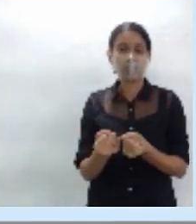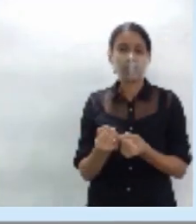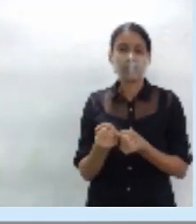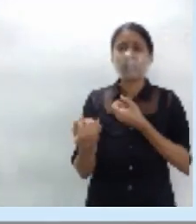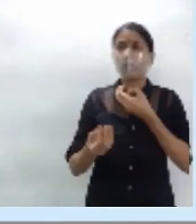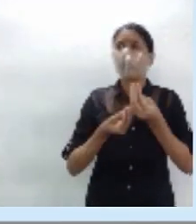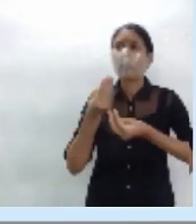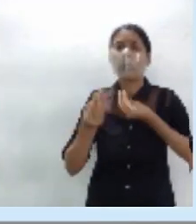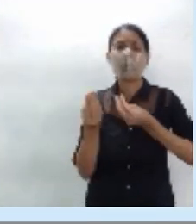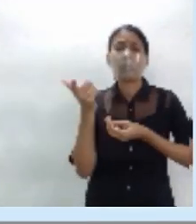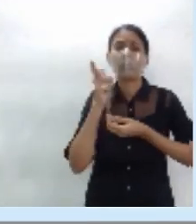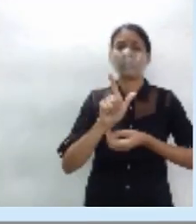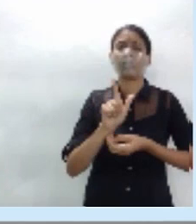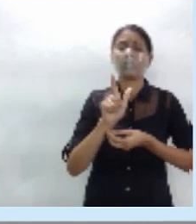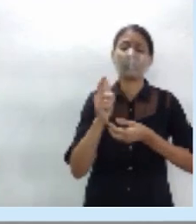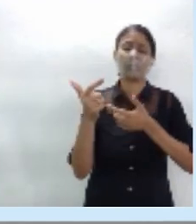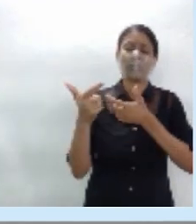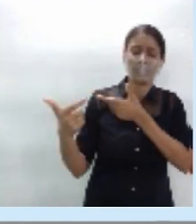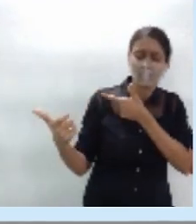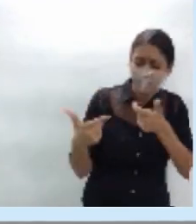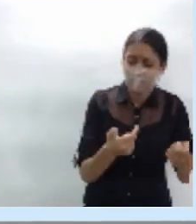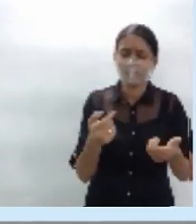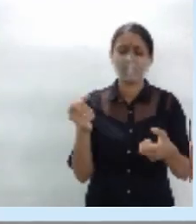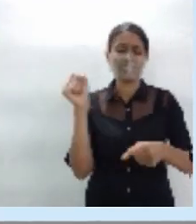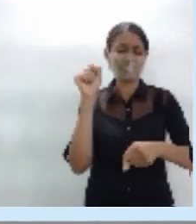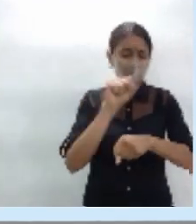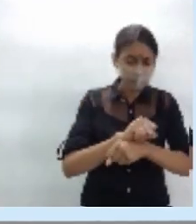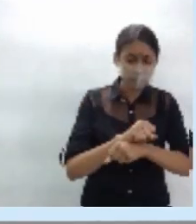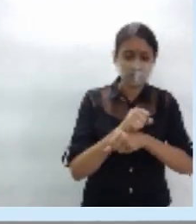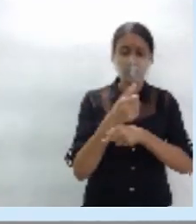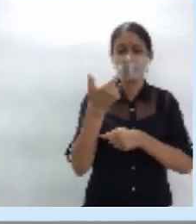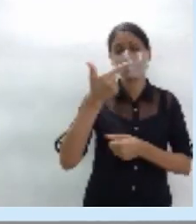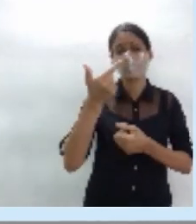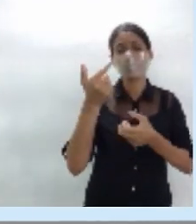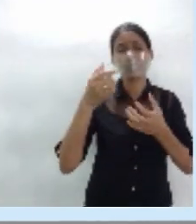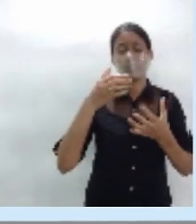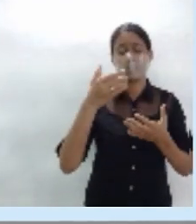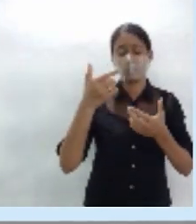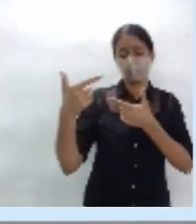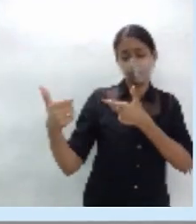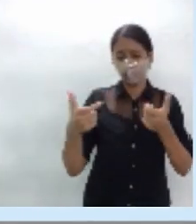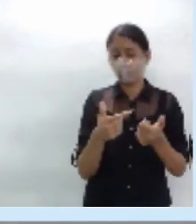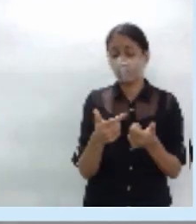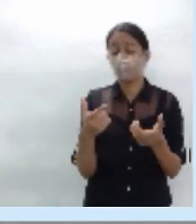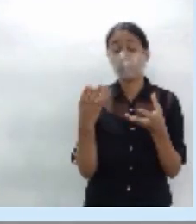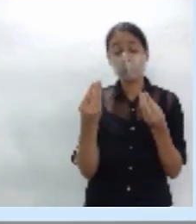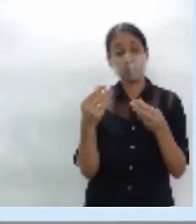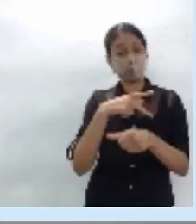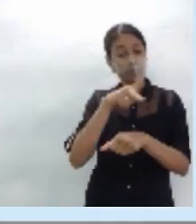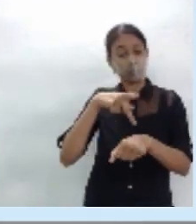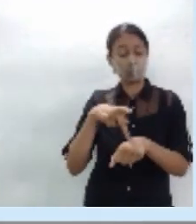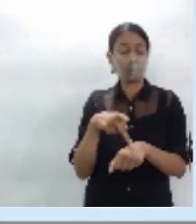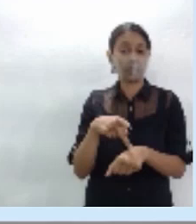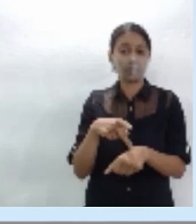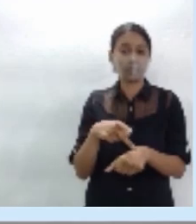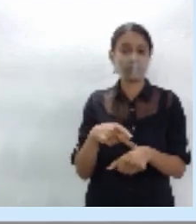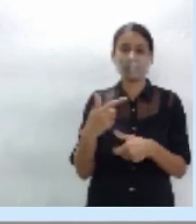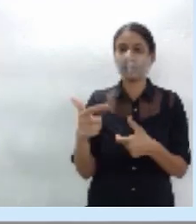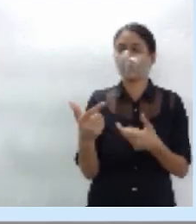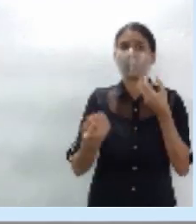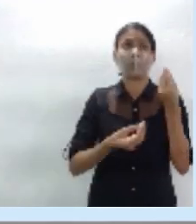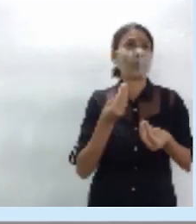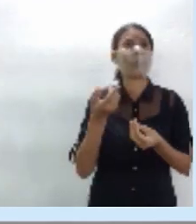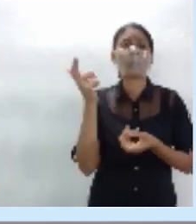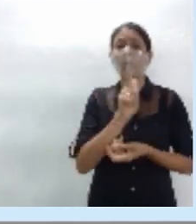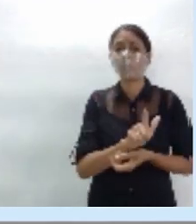mais estrutura emocional, tinha acabado de sair de uma Segunda Guerra Mundial e muitos deles não tiveram, sem dúvida mais, dizer, ó,